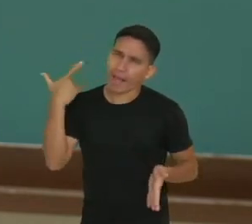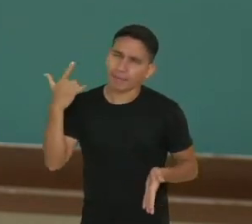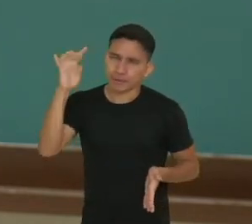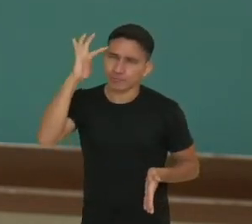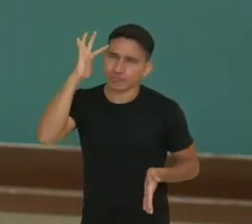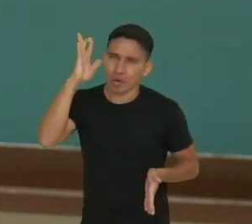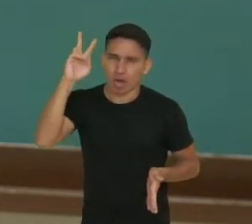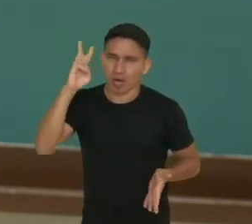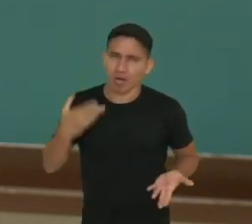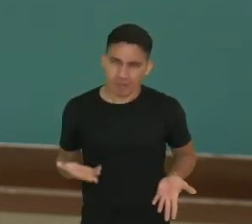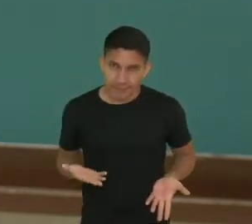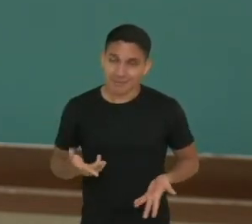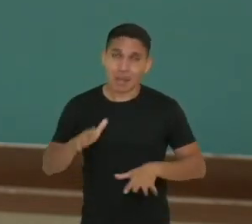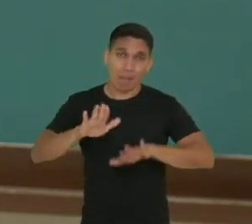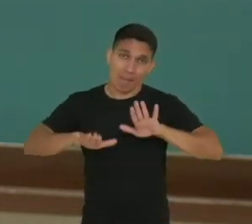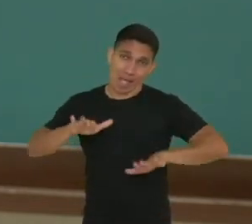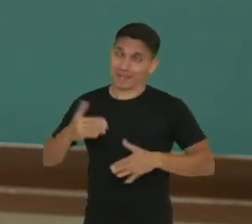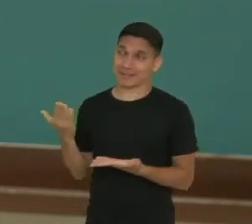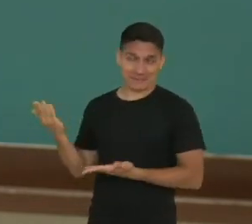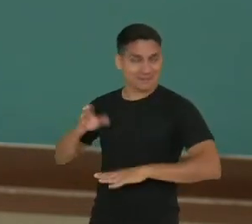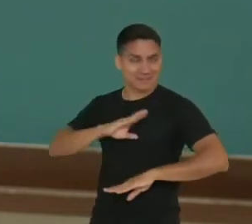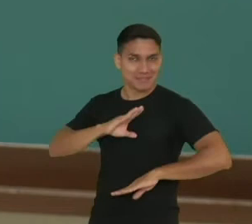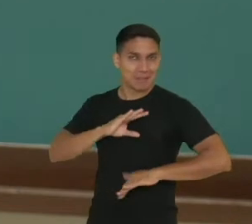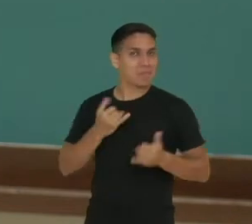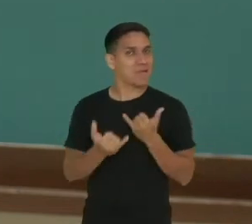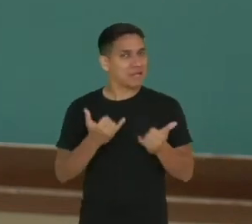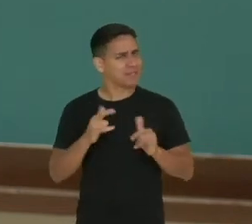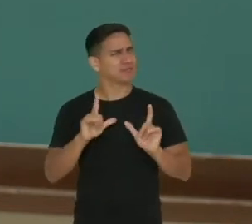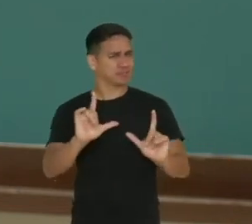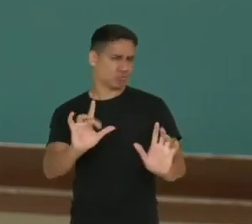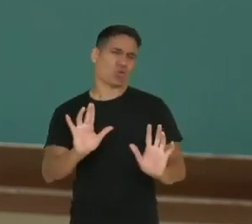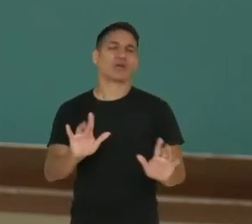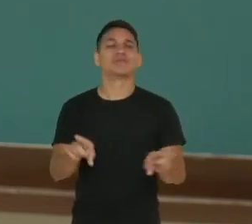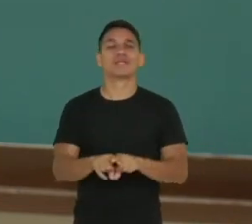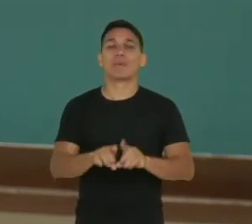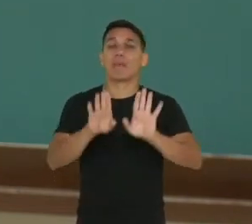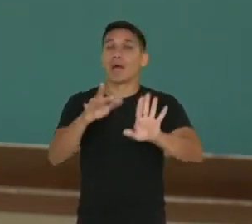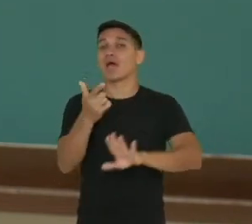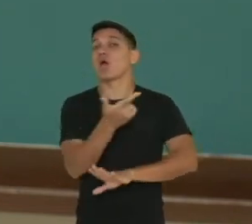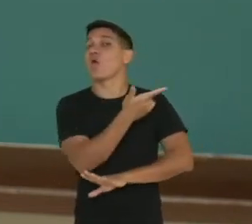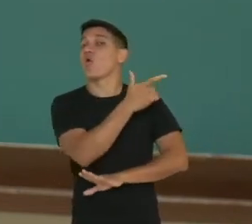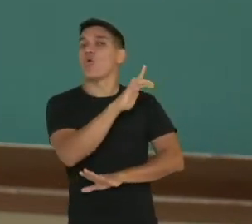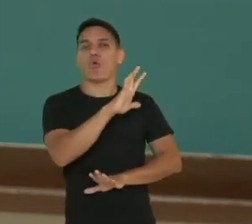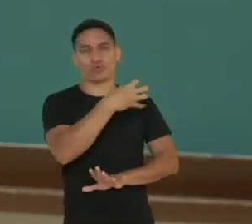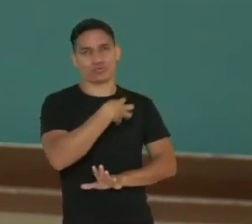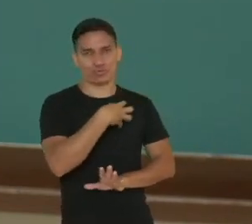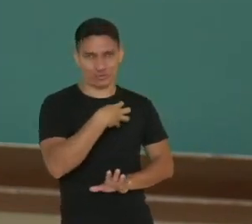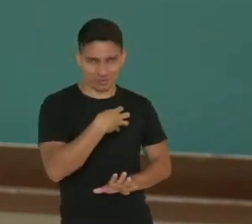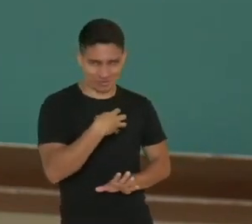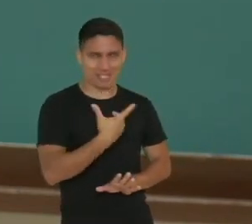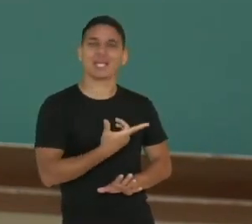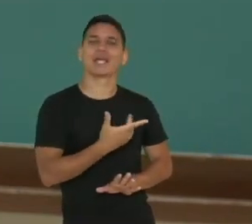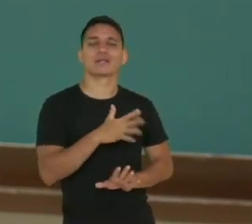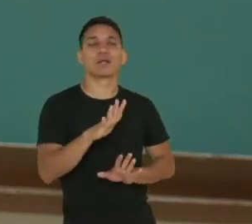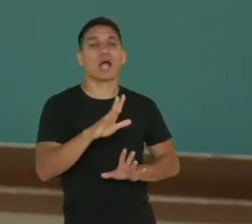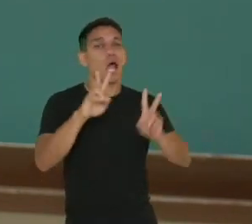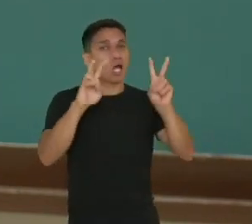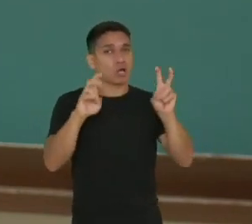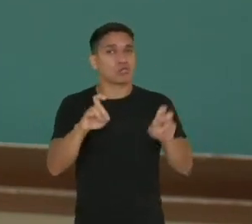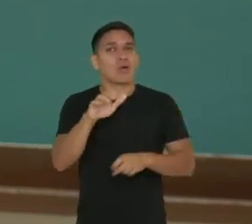pescador, É mais ou menos isso que os causos representam, Só que em outra medida, com uma questão